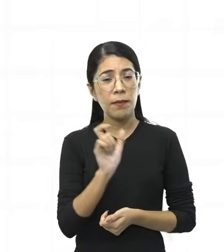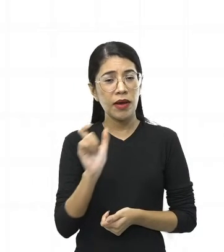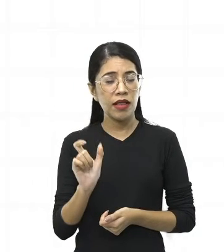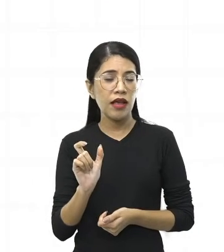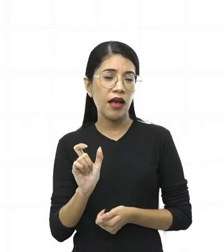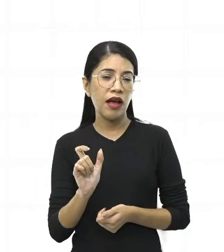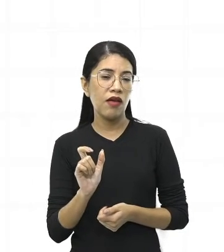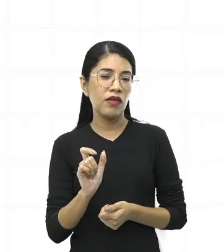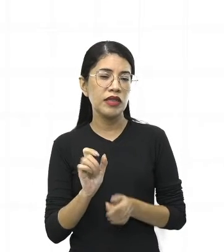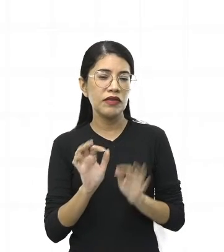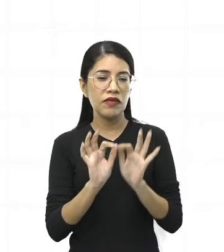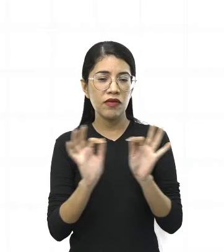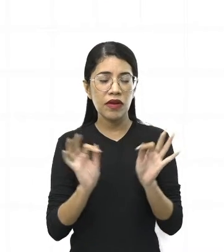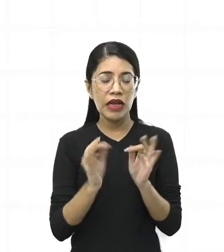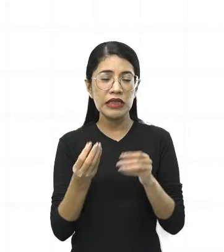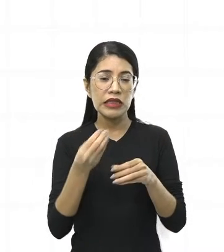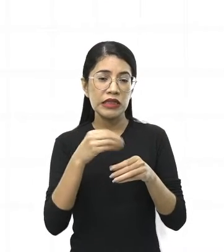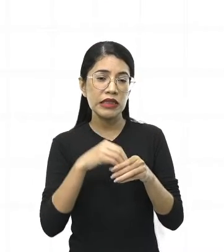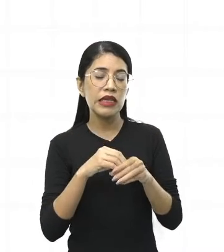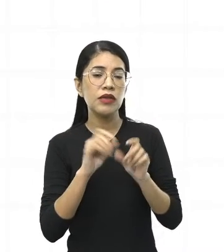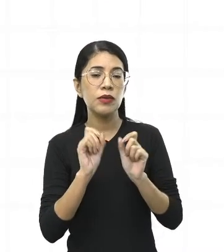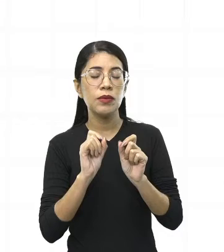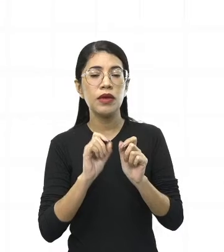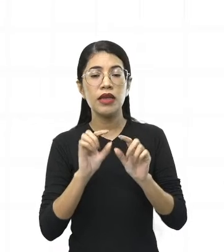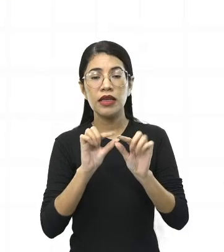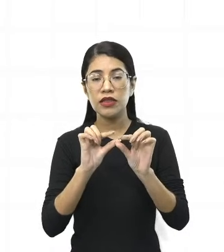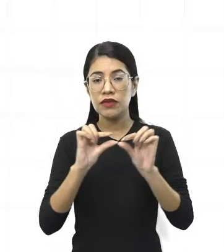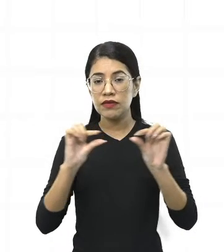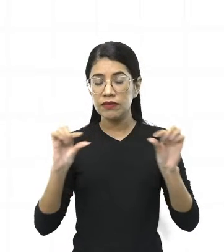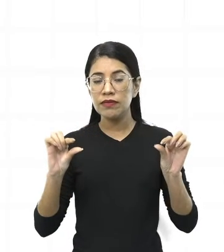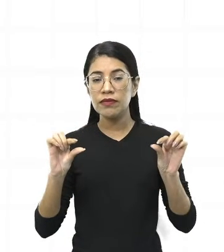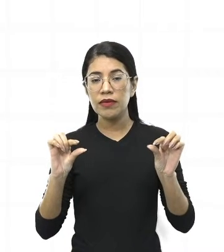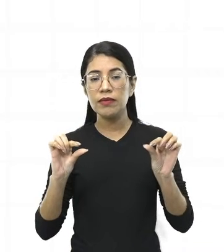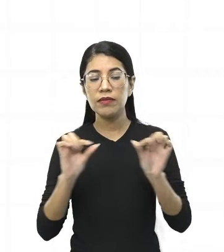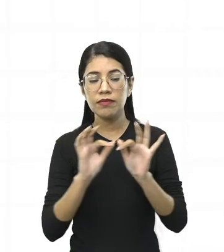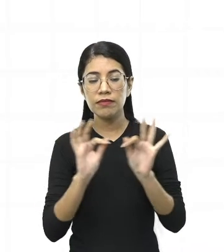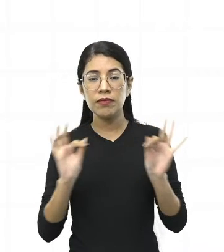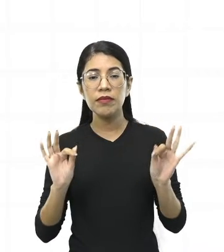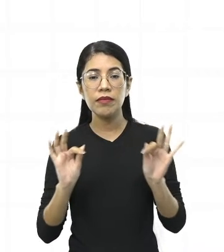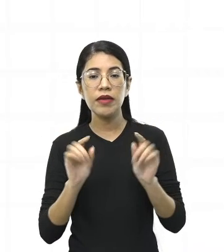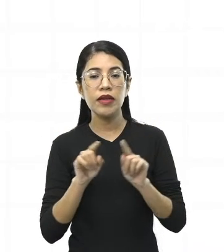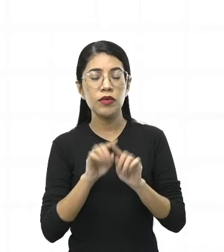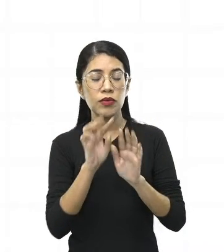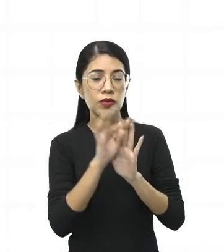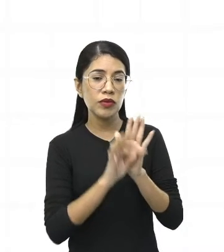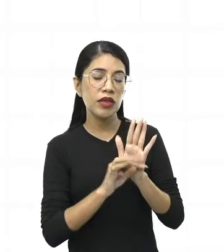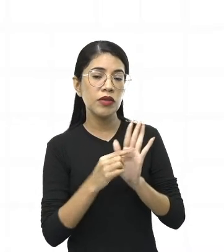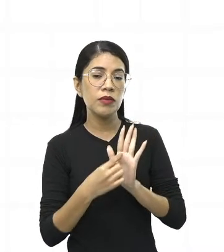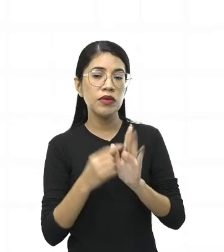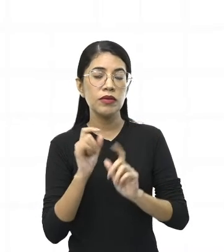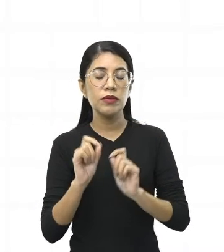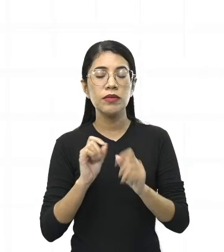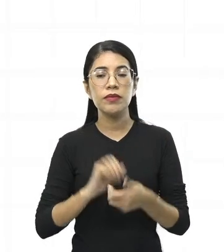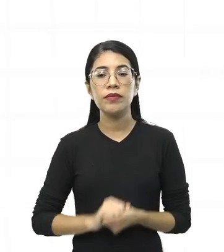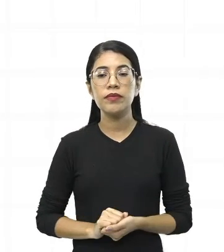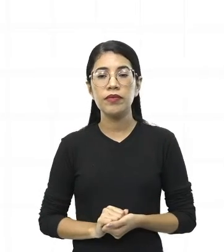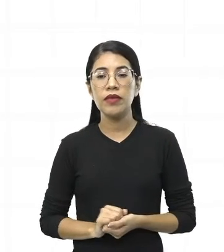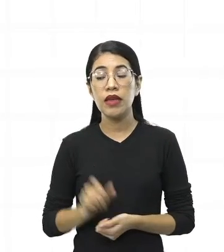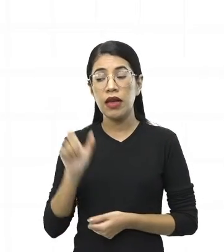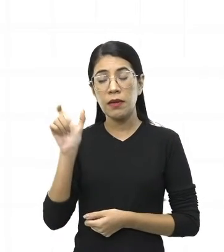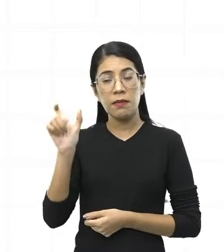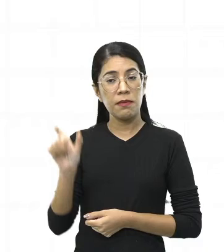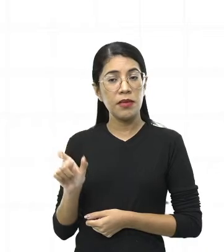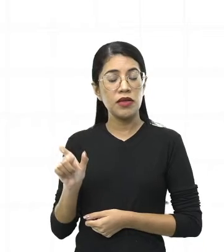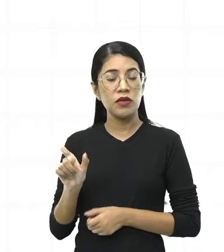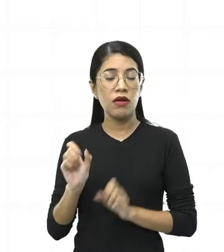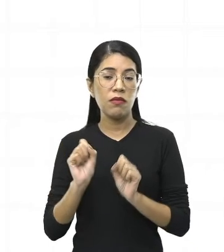palavras ou expressões que fazem parte dos enunciados, né, dos textos indicando uma pessoa,